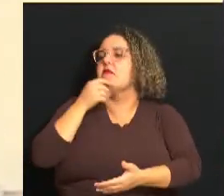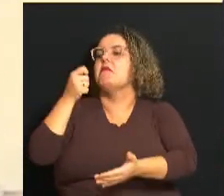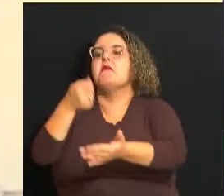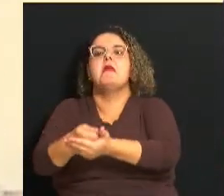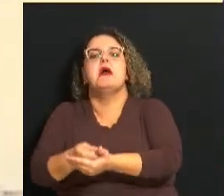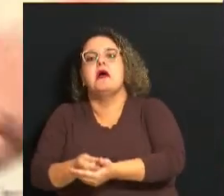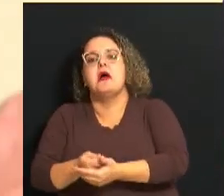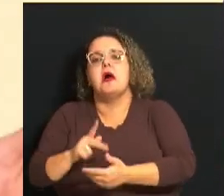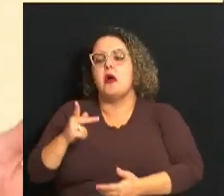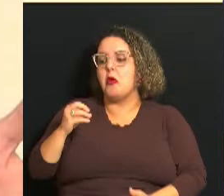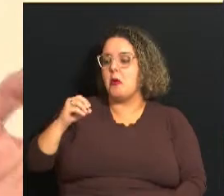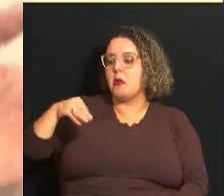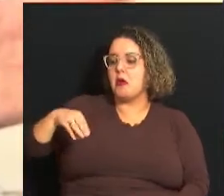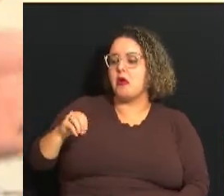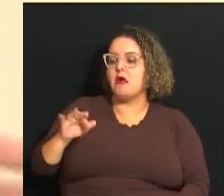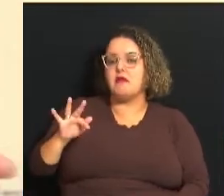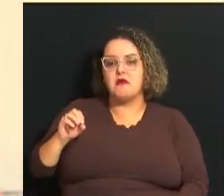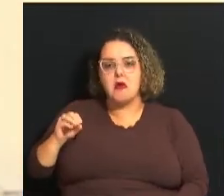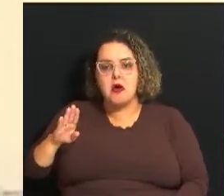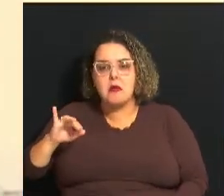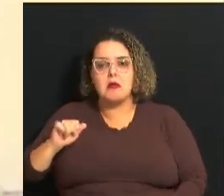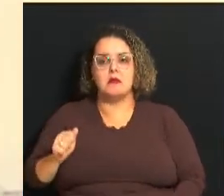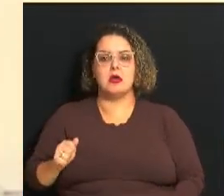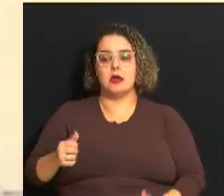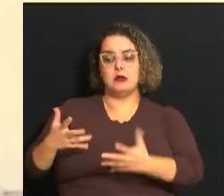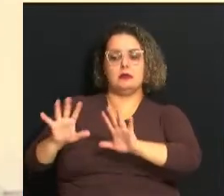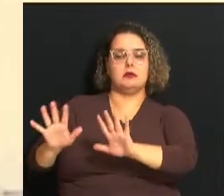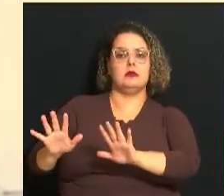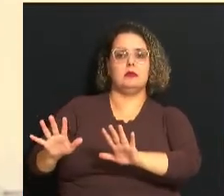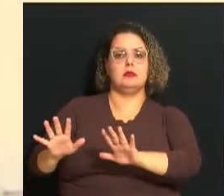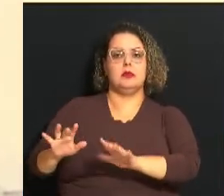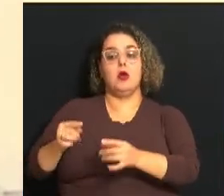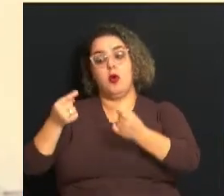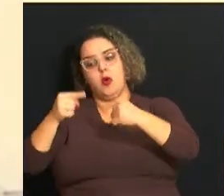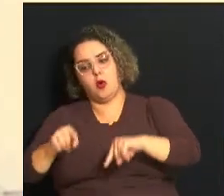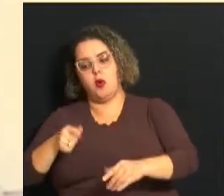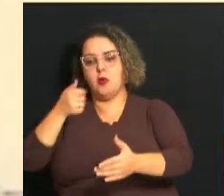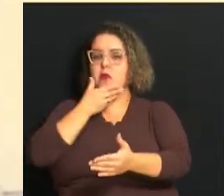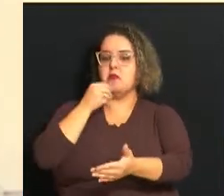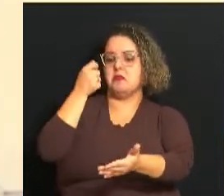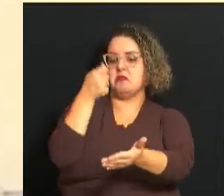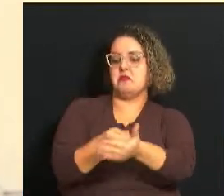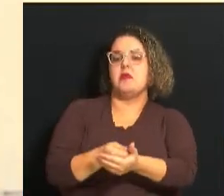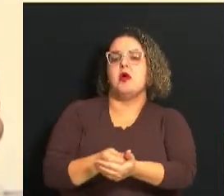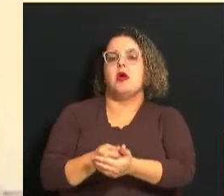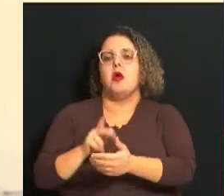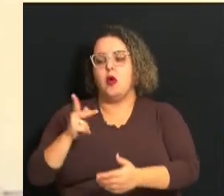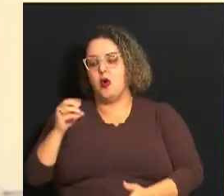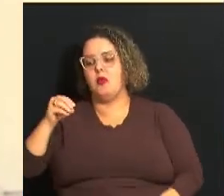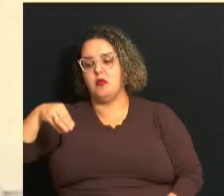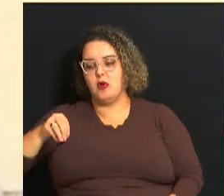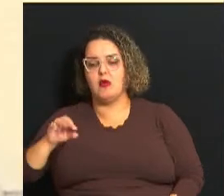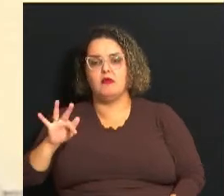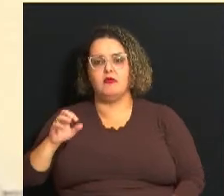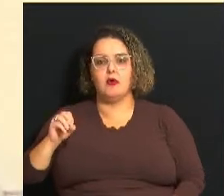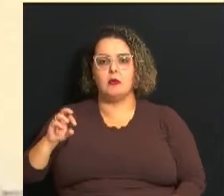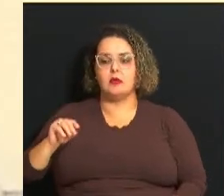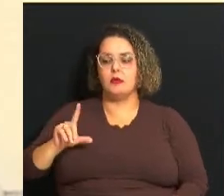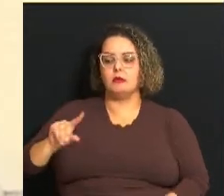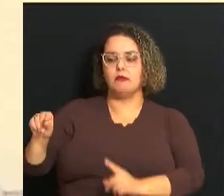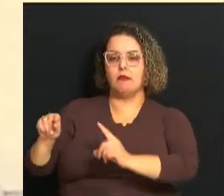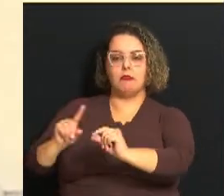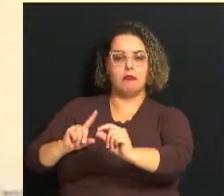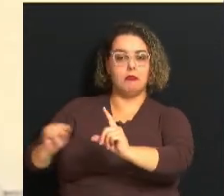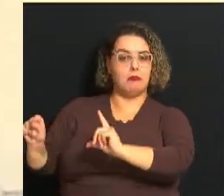gera intriga Somente trabalho posso solução que ele adota invés de combater o machismo ele vai aos poucos eliminando as mulheres através de